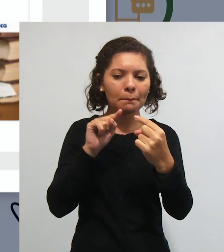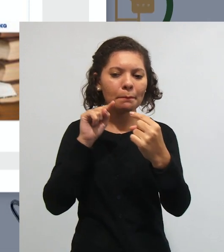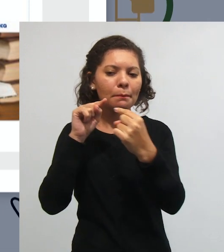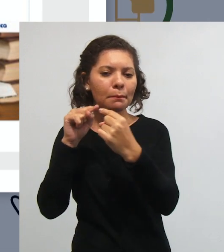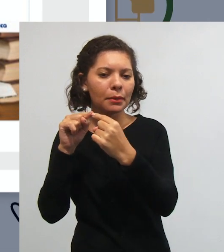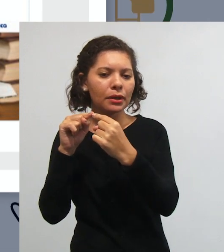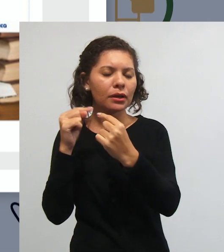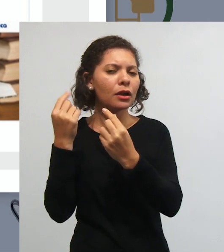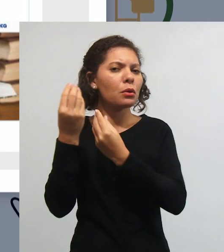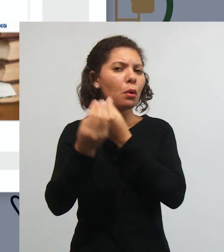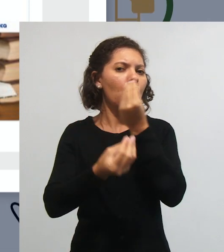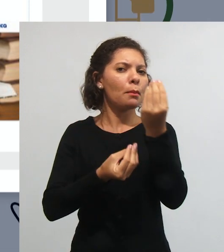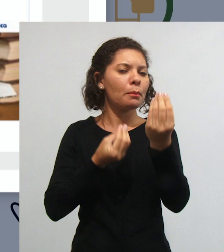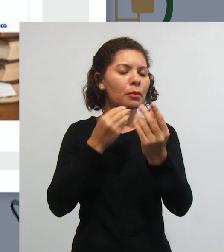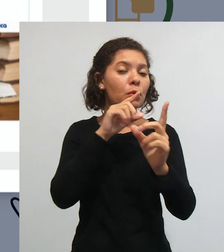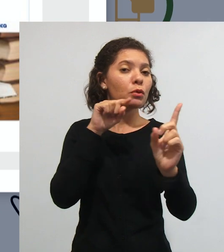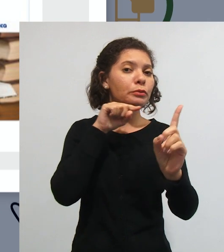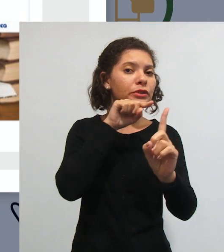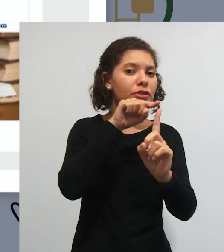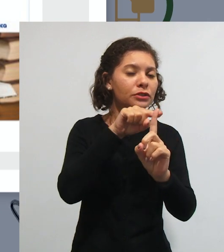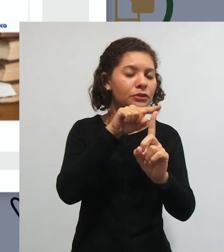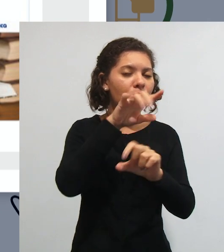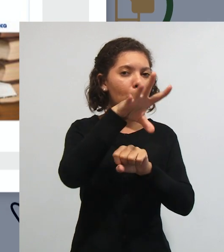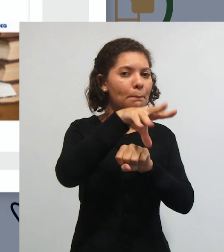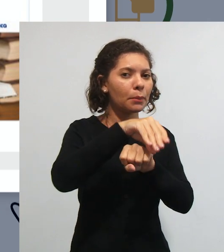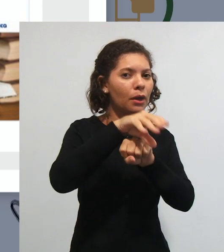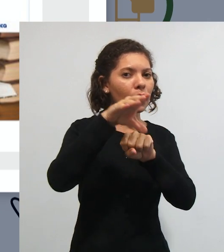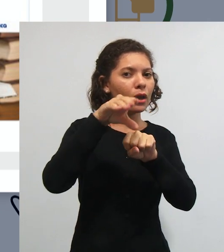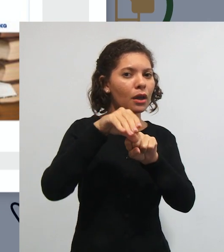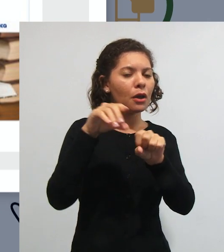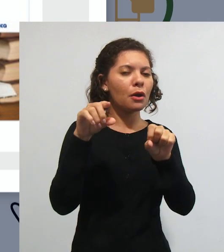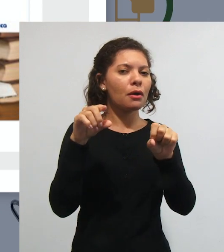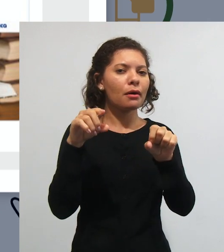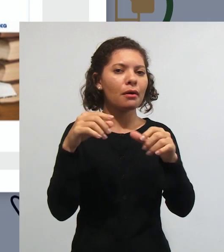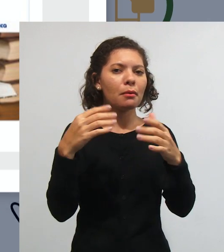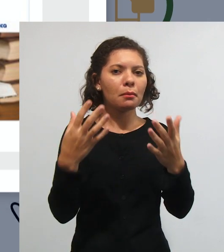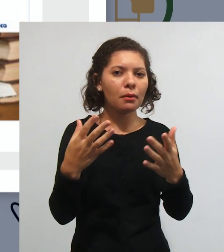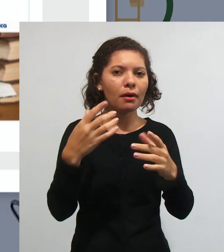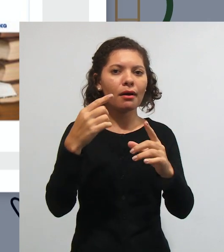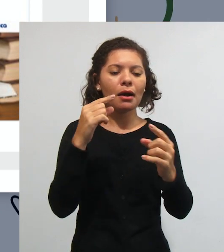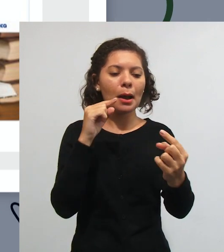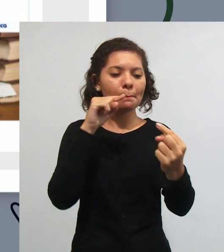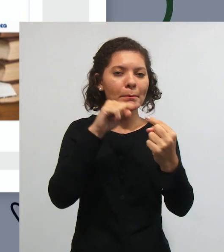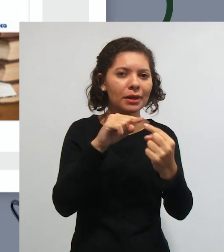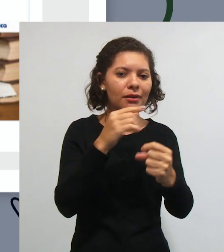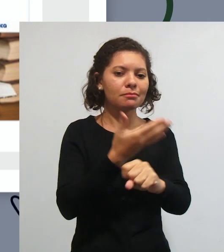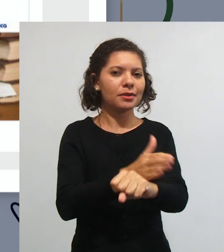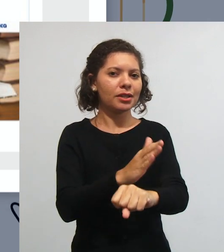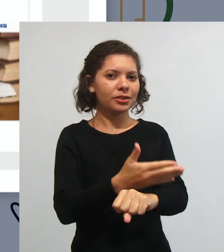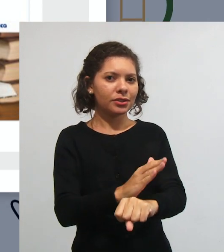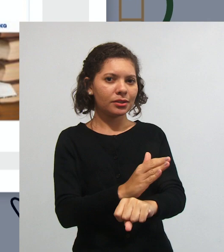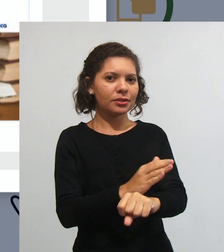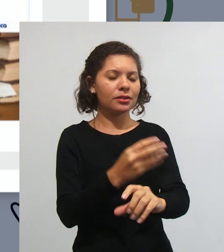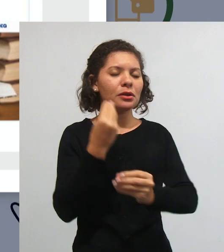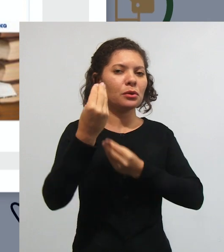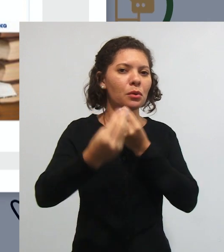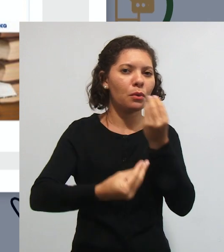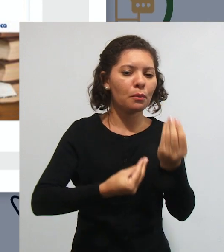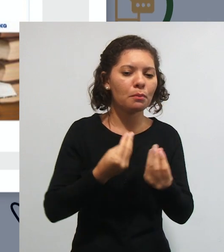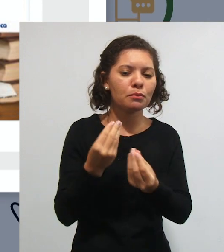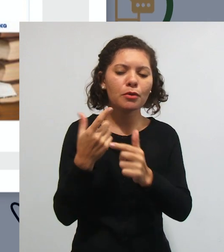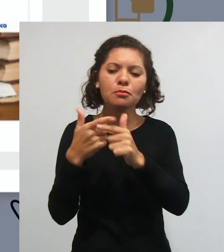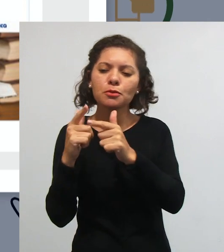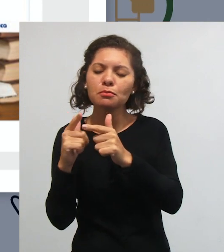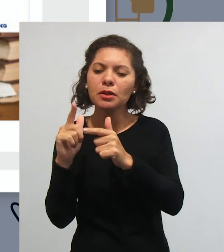objetiva obter conhecimento para a aplicação prática, dirigida à solução de problemas